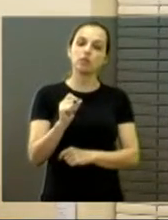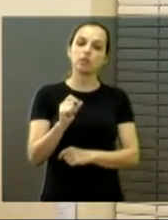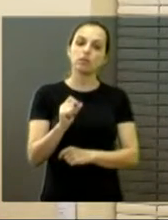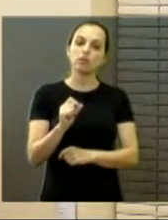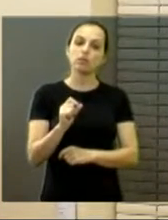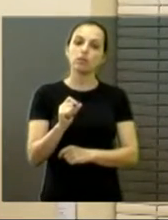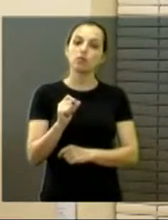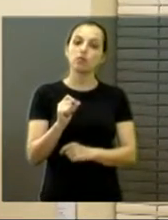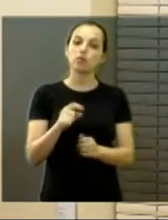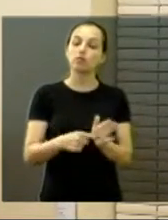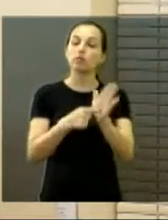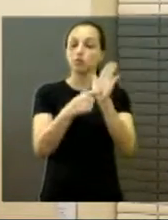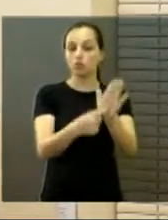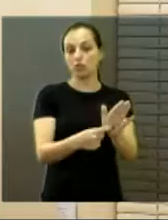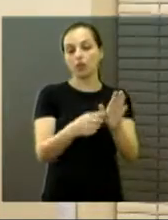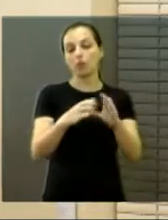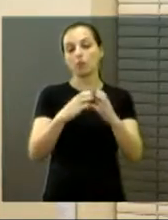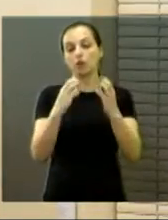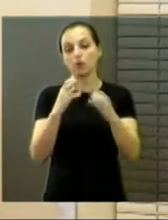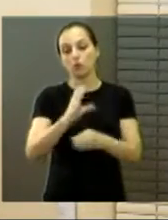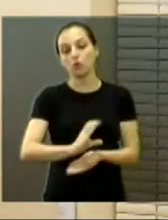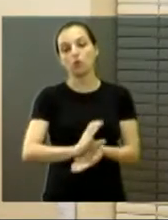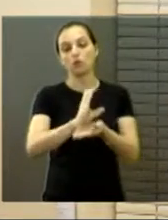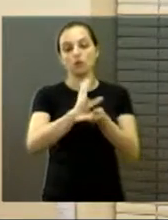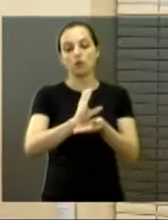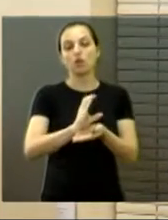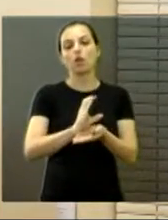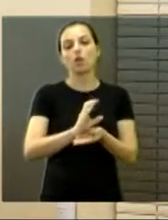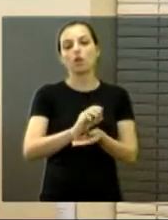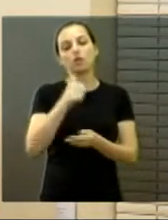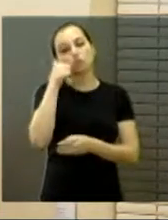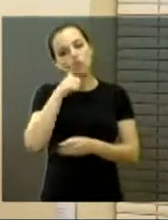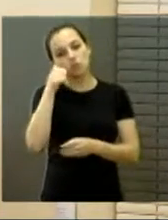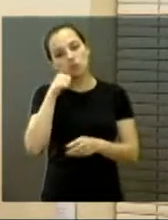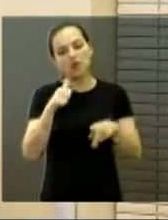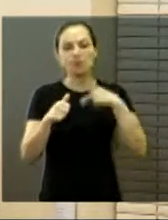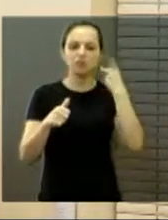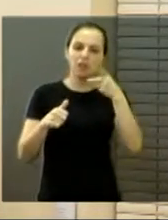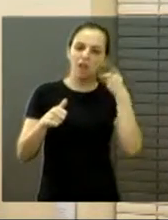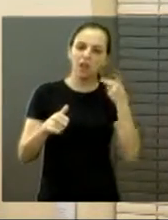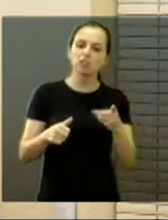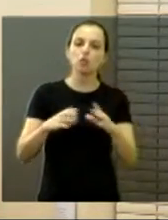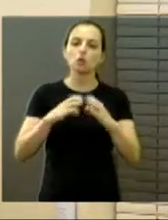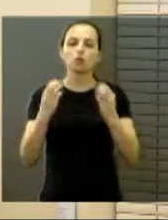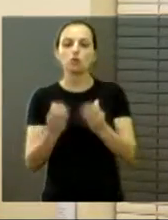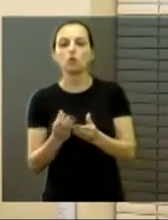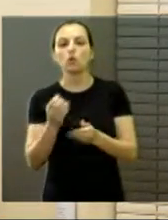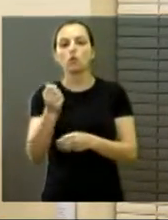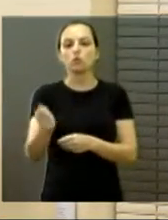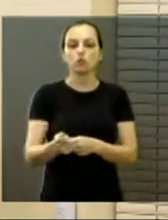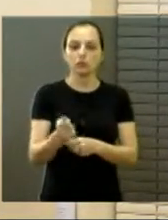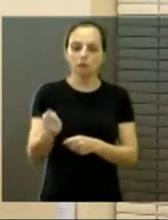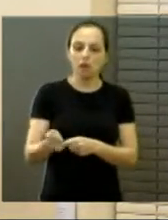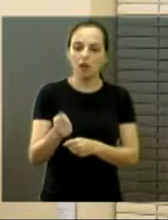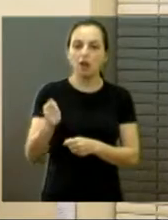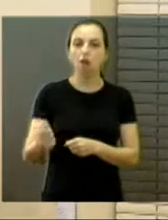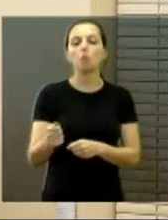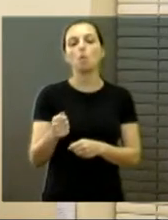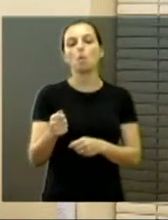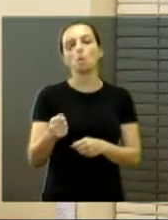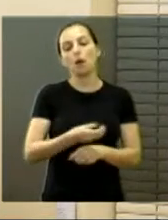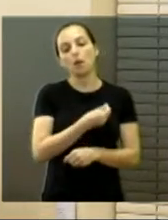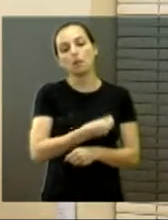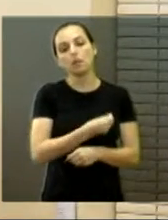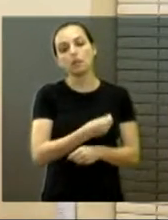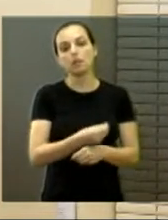foi indicada pelo Conselho das Mulheres. Todos os vereadores, entidades da cidade, podem participar com a indicação de uma mulher para